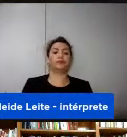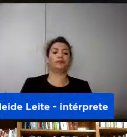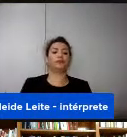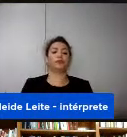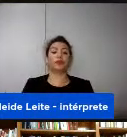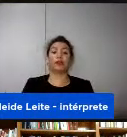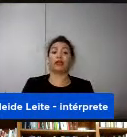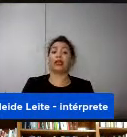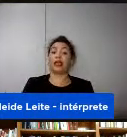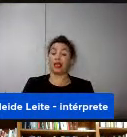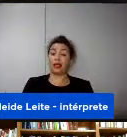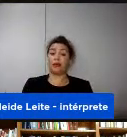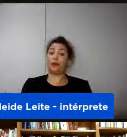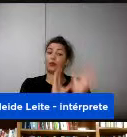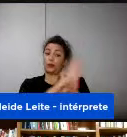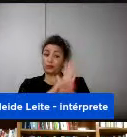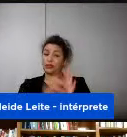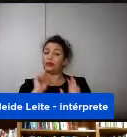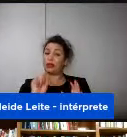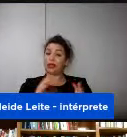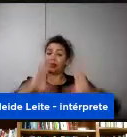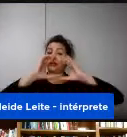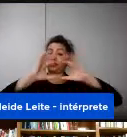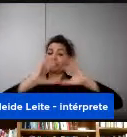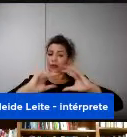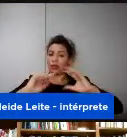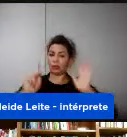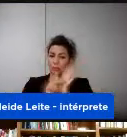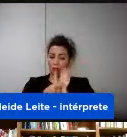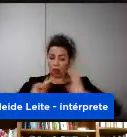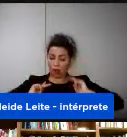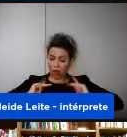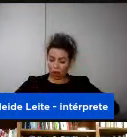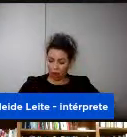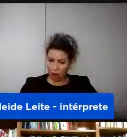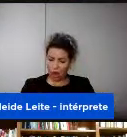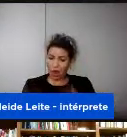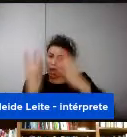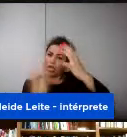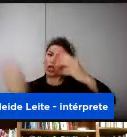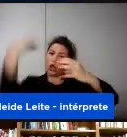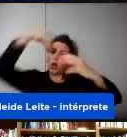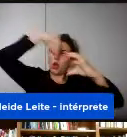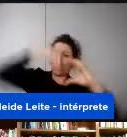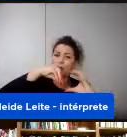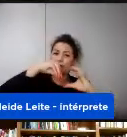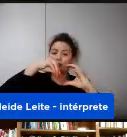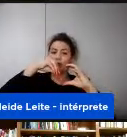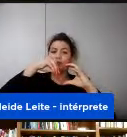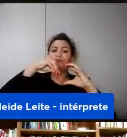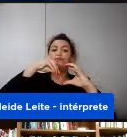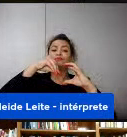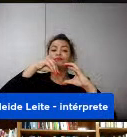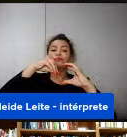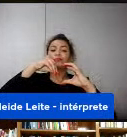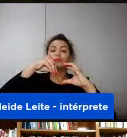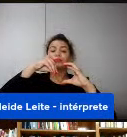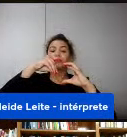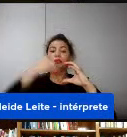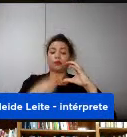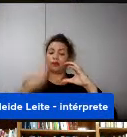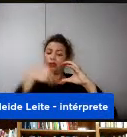de que o cérebro humano ele incorpora, né,